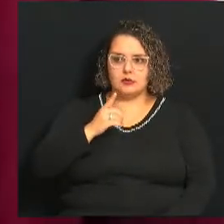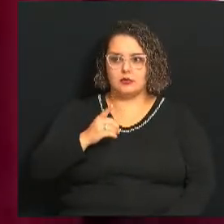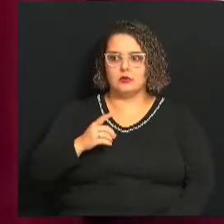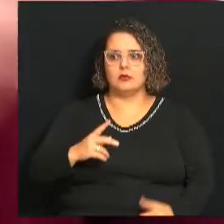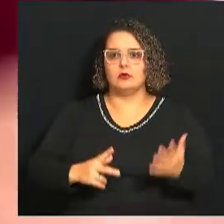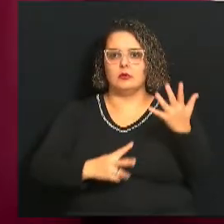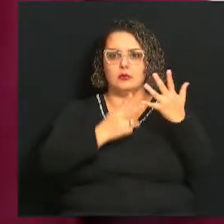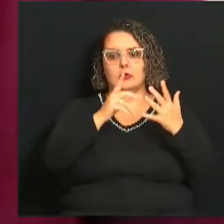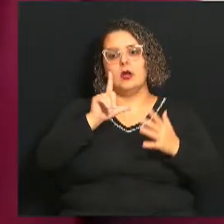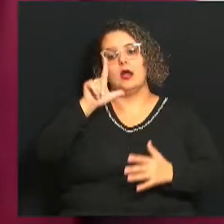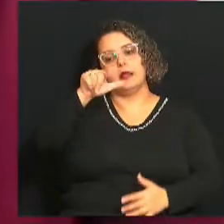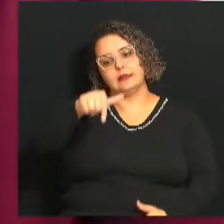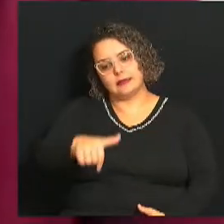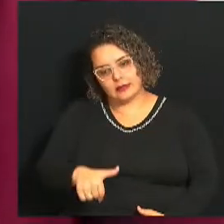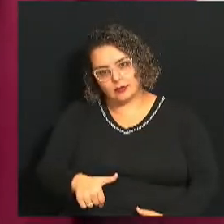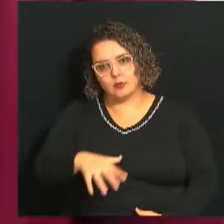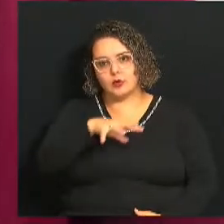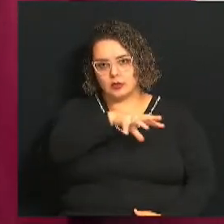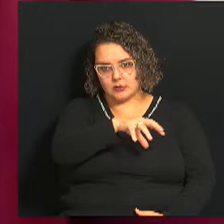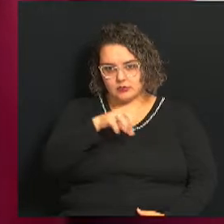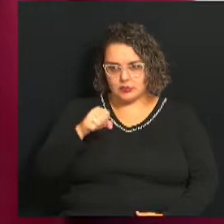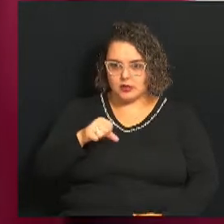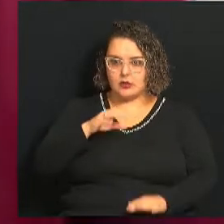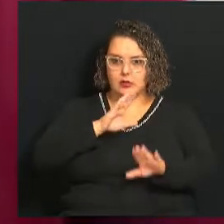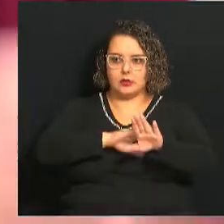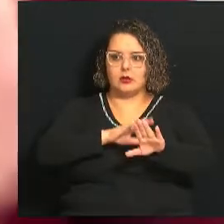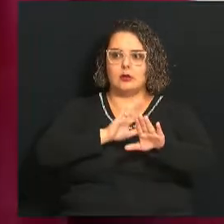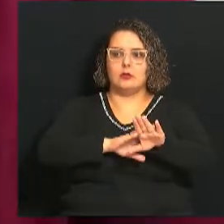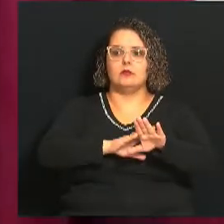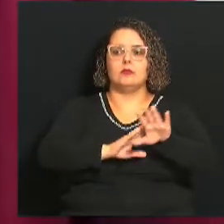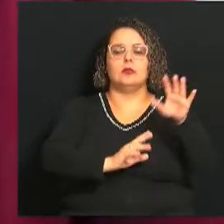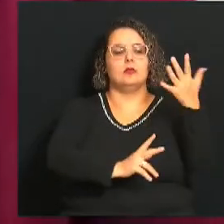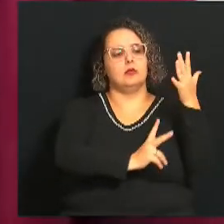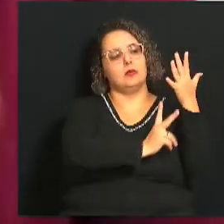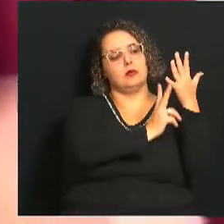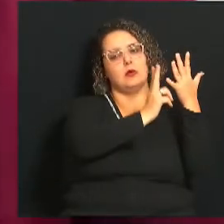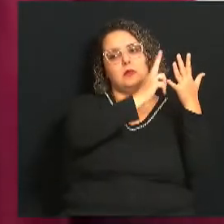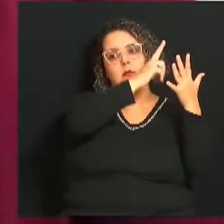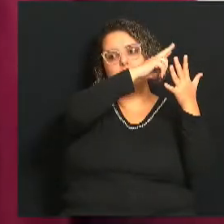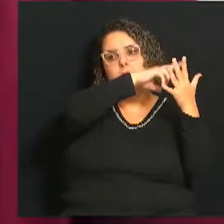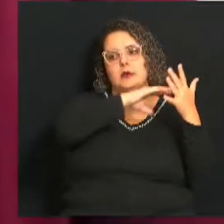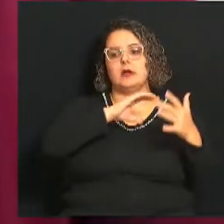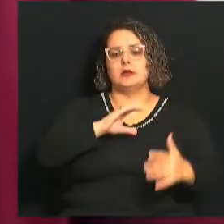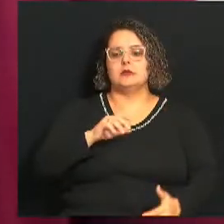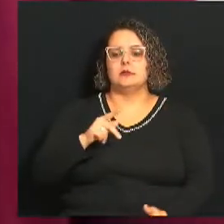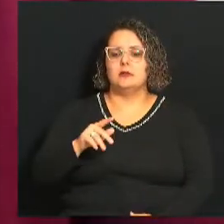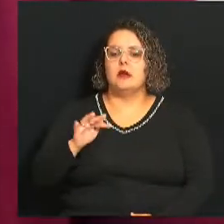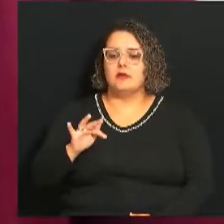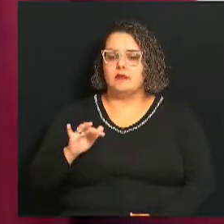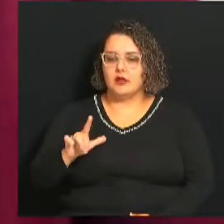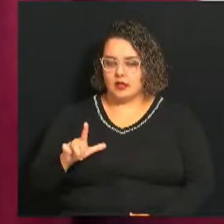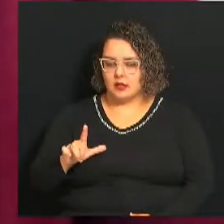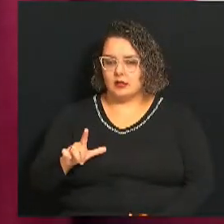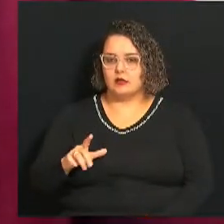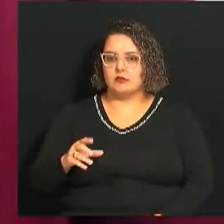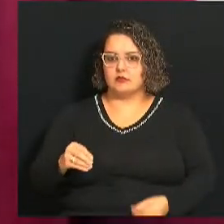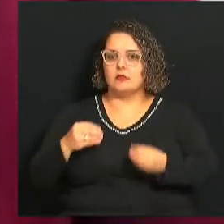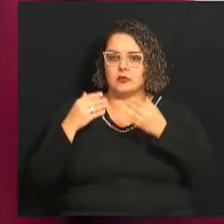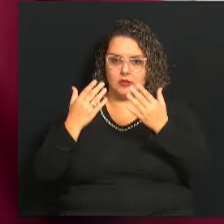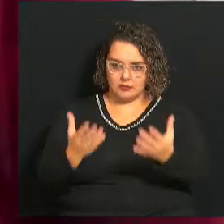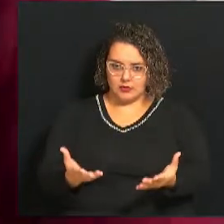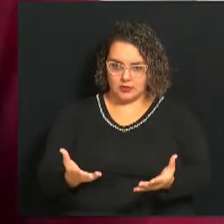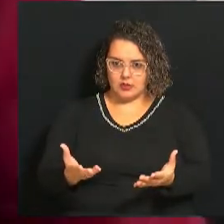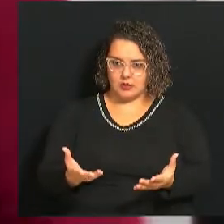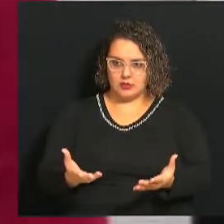posterior. Então, essas são medidas de poda, né, que a CPFL realiza com